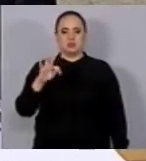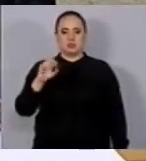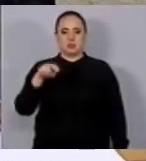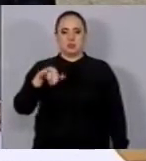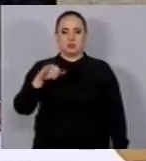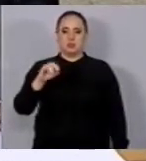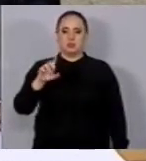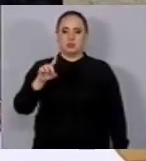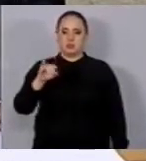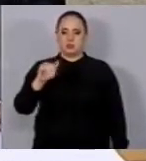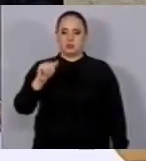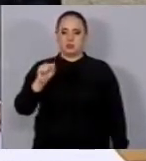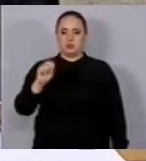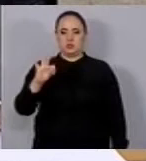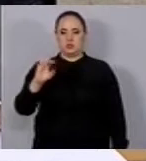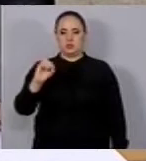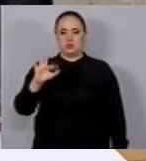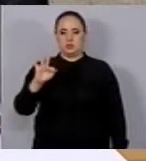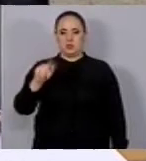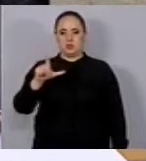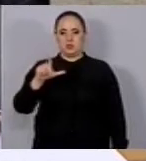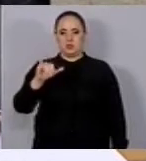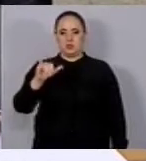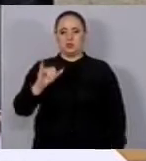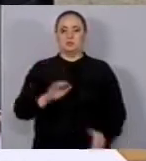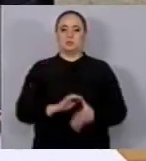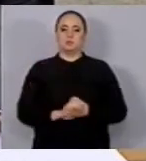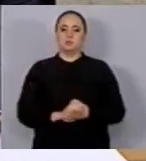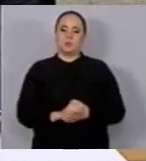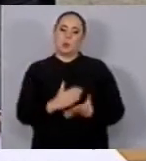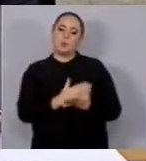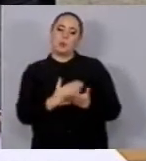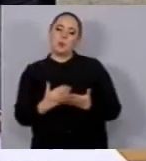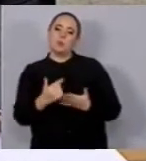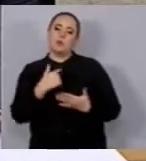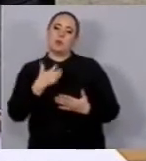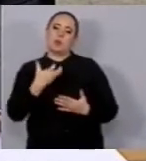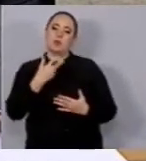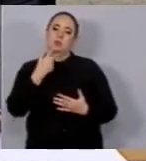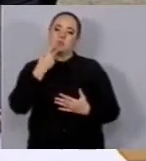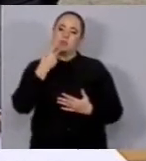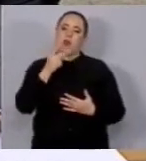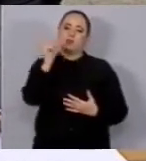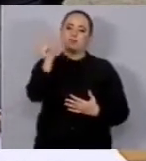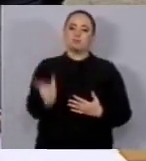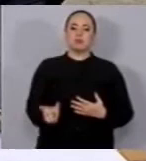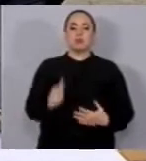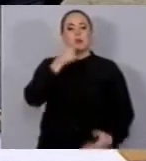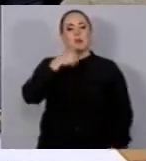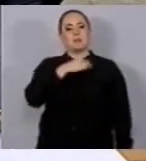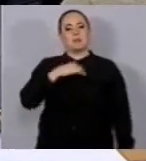Toffoli. Quero inicialmente dirigir-me à advogada Carmen Lúcia,